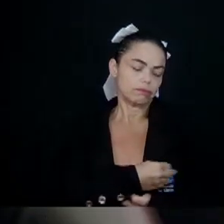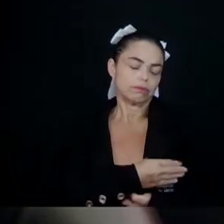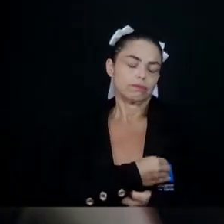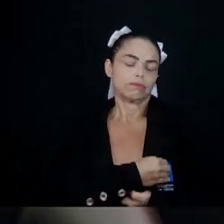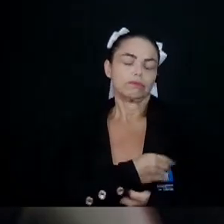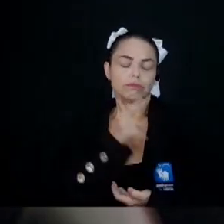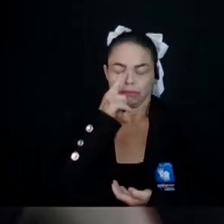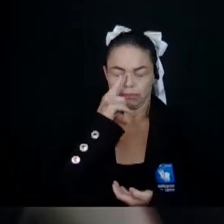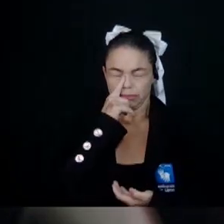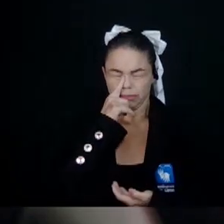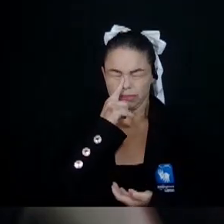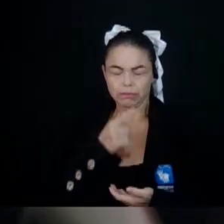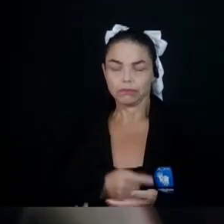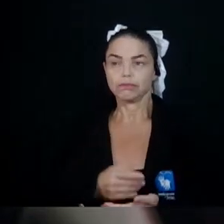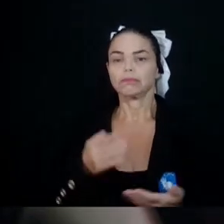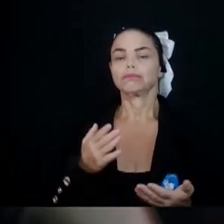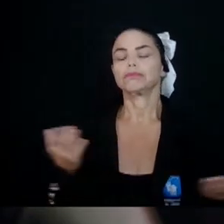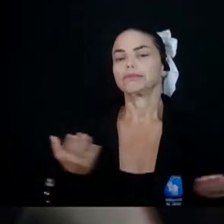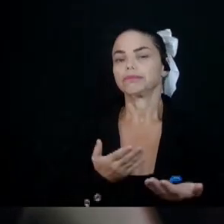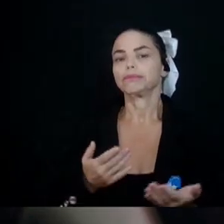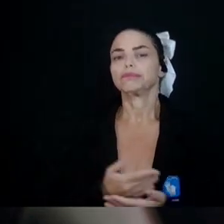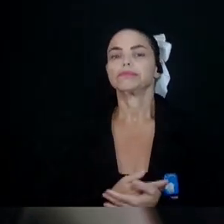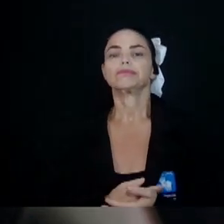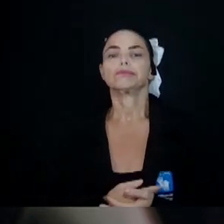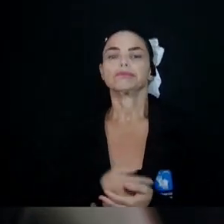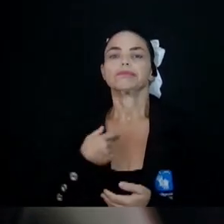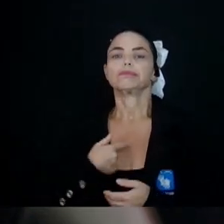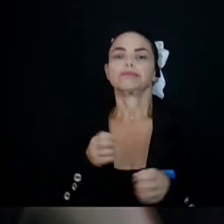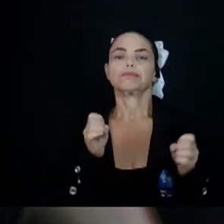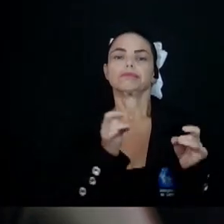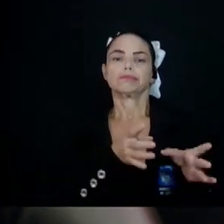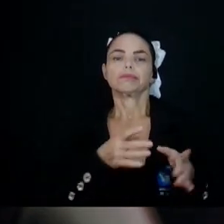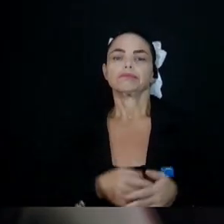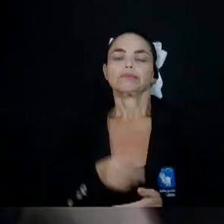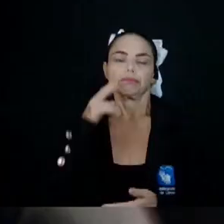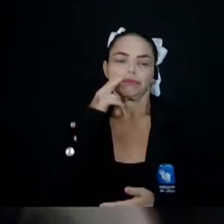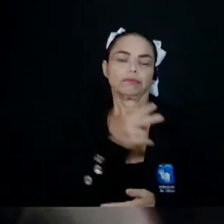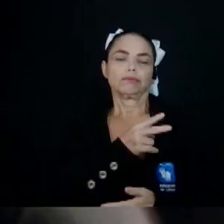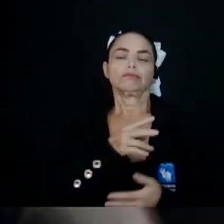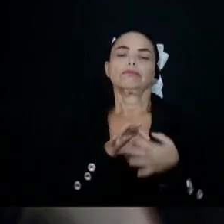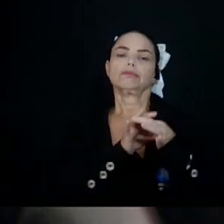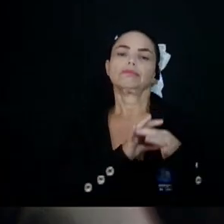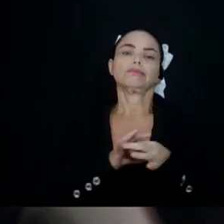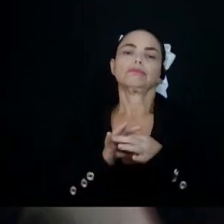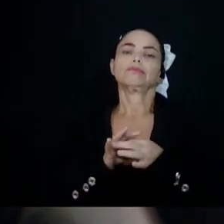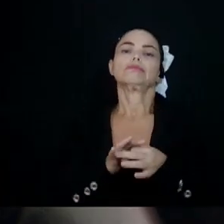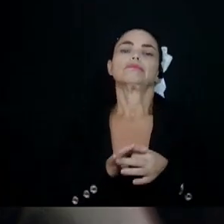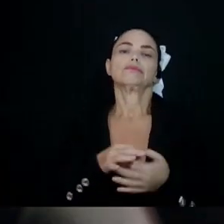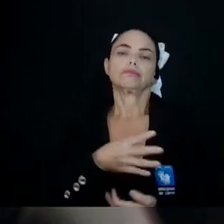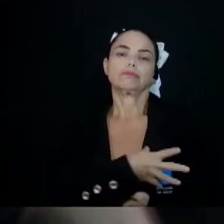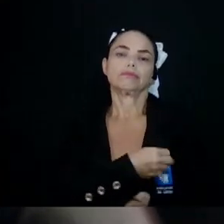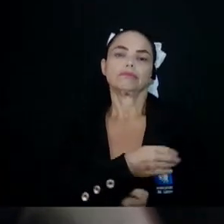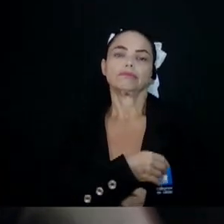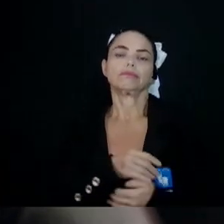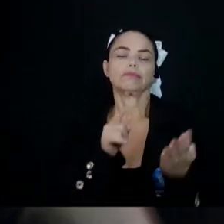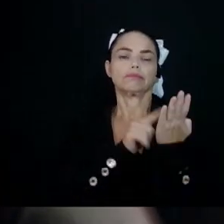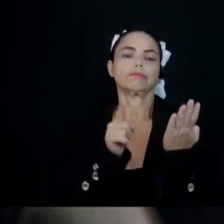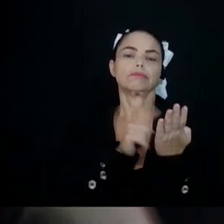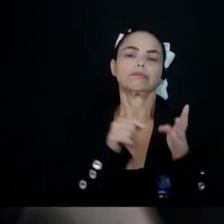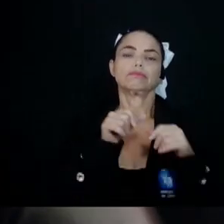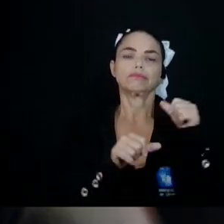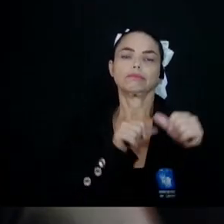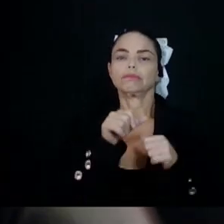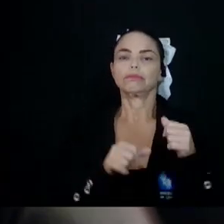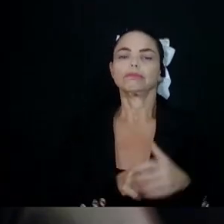mamãe e bebê. Sim. E hoje está sendo deixado esse olhar, esse vínculo para quando se amamenta para uma tela. Poxa. Então